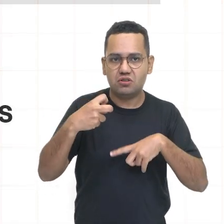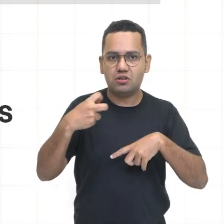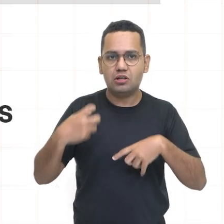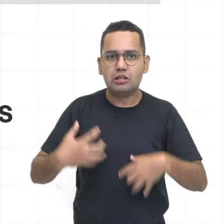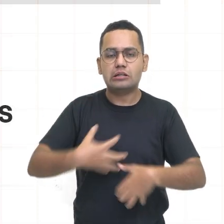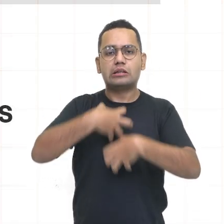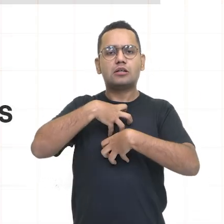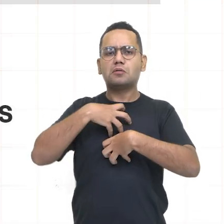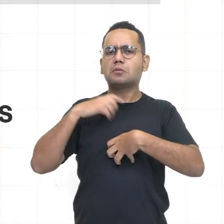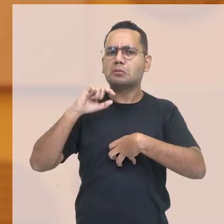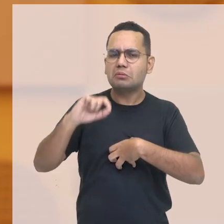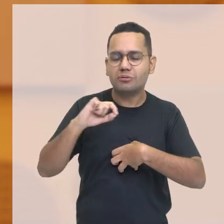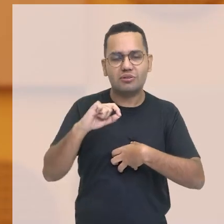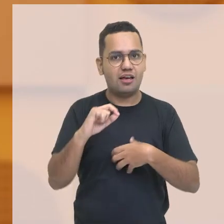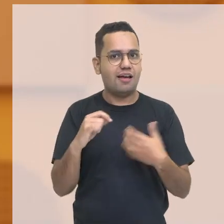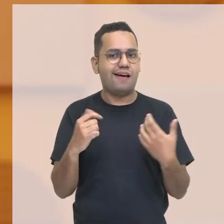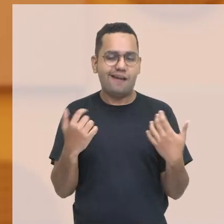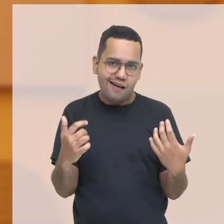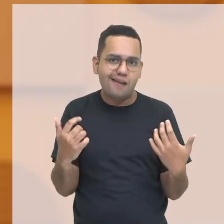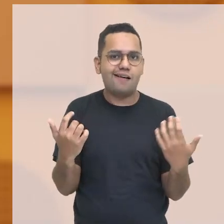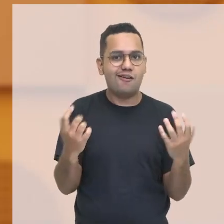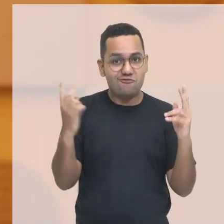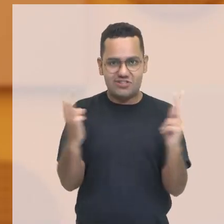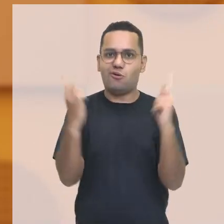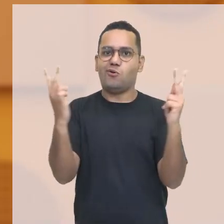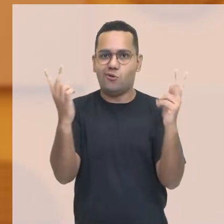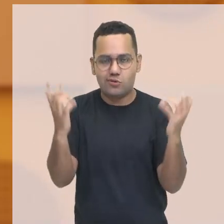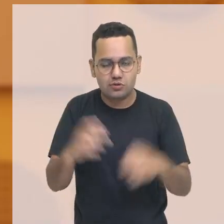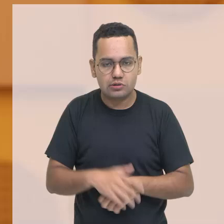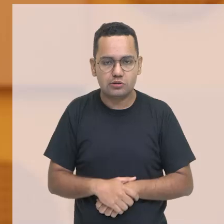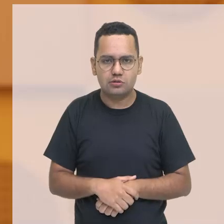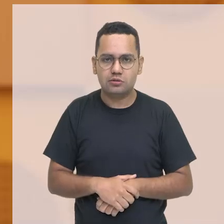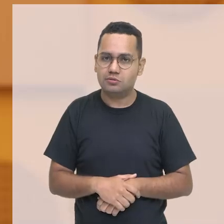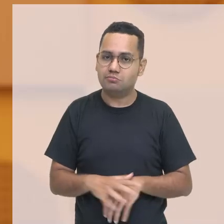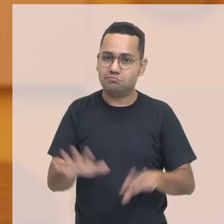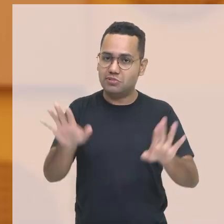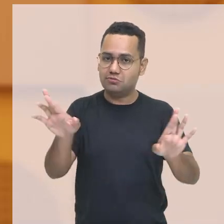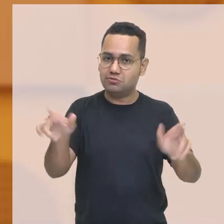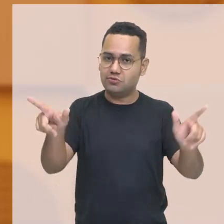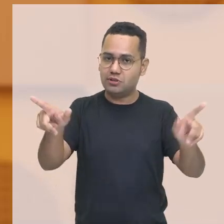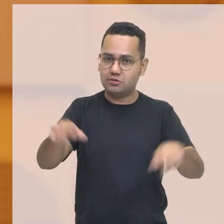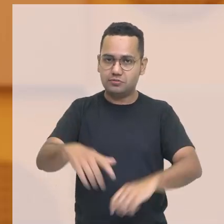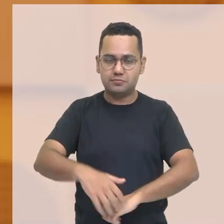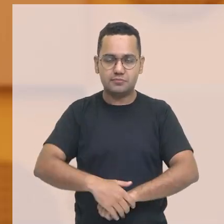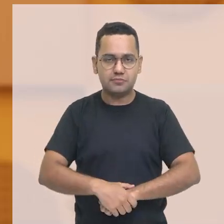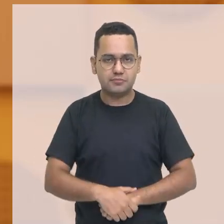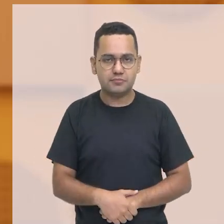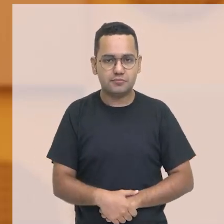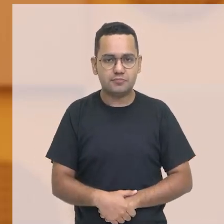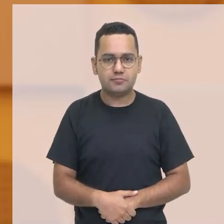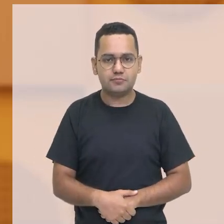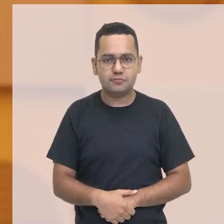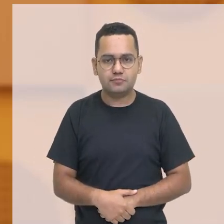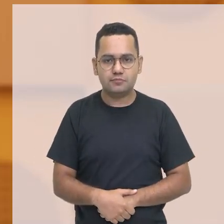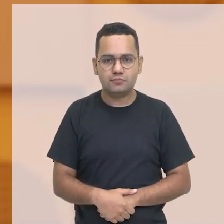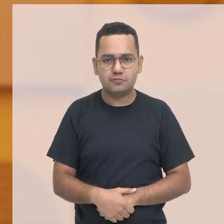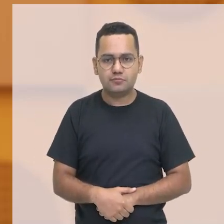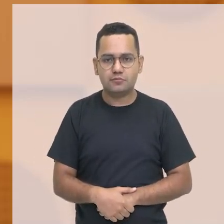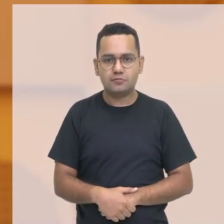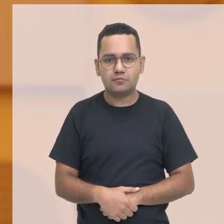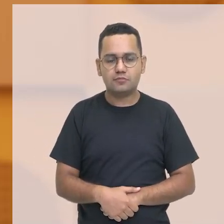ali vitoriosos por conta dessa situação. Mas não foi isso que aconteceu, né? As tropas alemãs elas